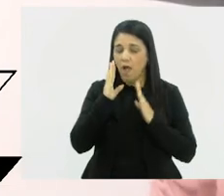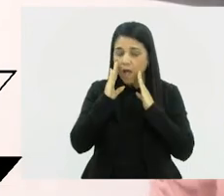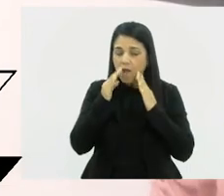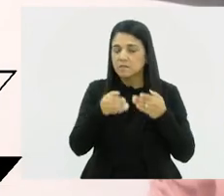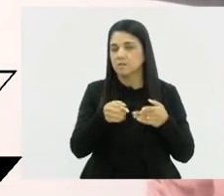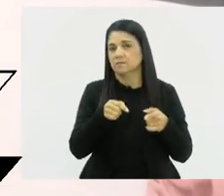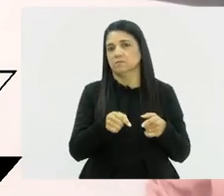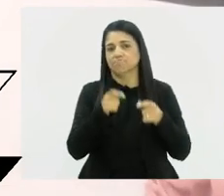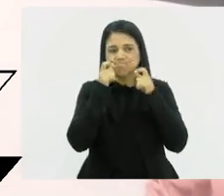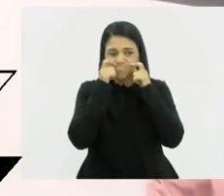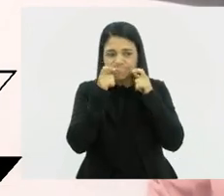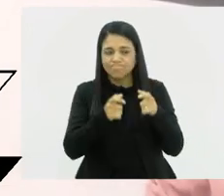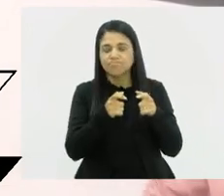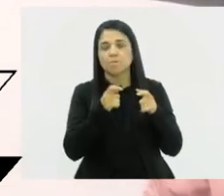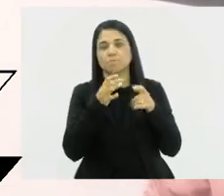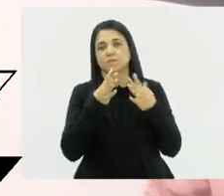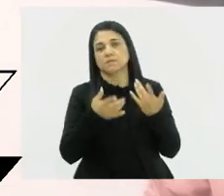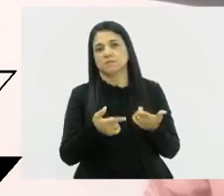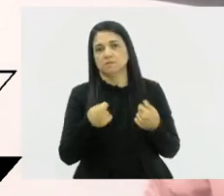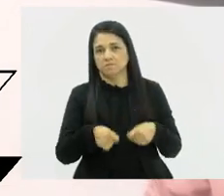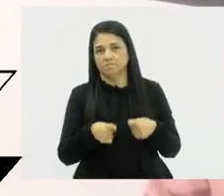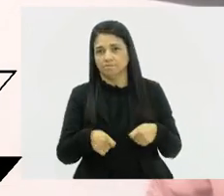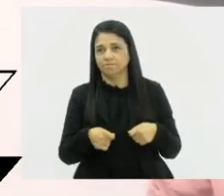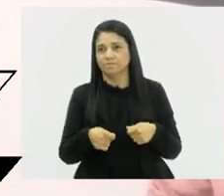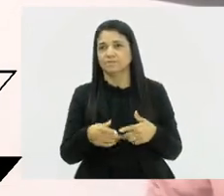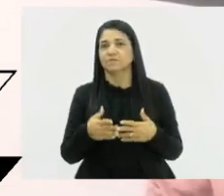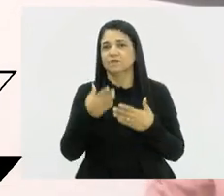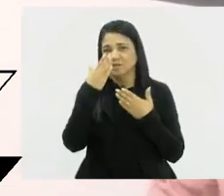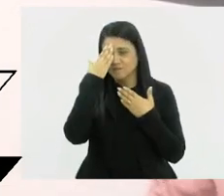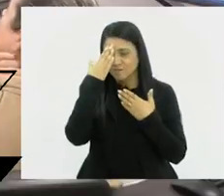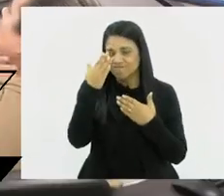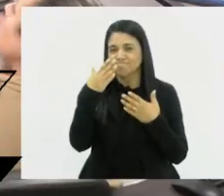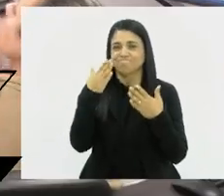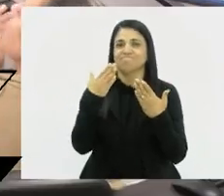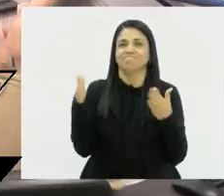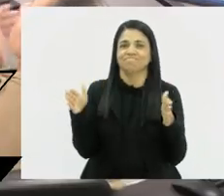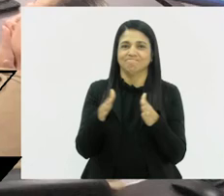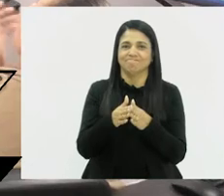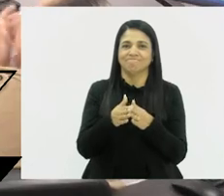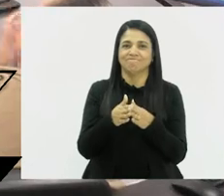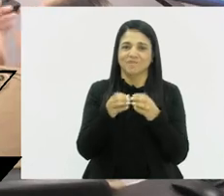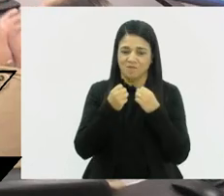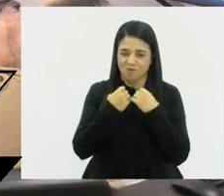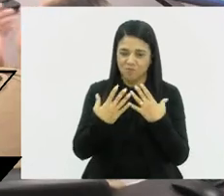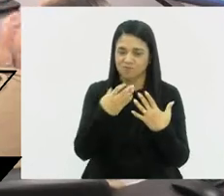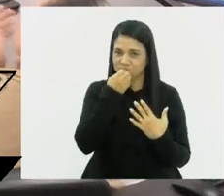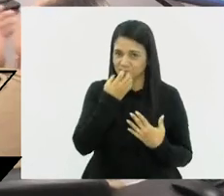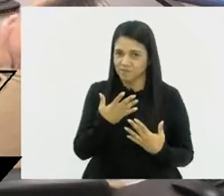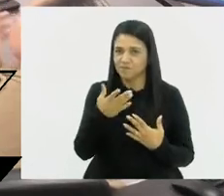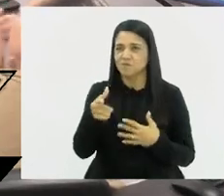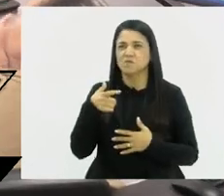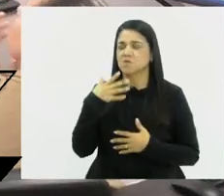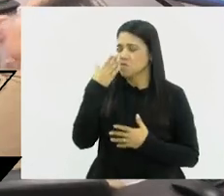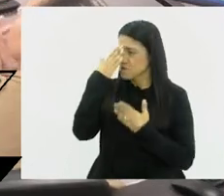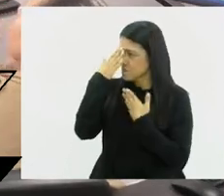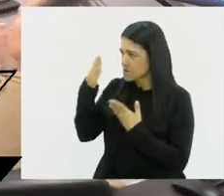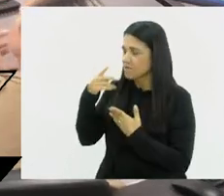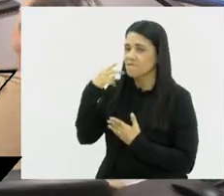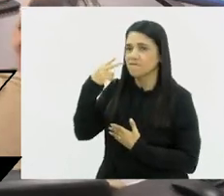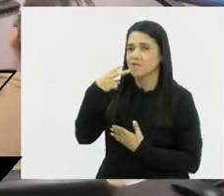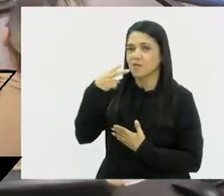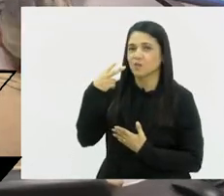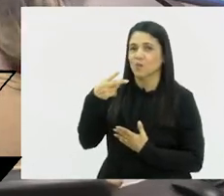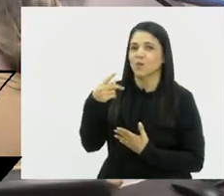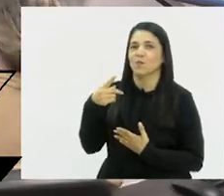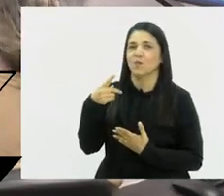Me coloco à disposição para ajudar daqui para frente no debate. Viu, pessoal? Obrigado e boa audiência. Obrigado pela fala, vereador Daniel